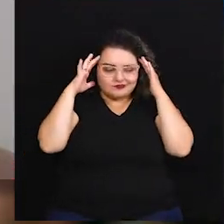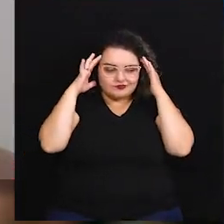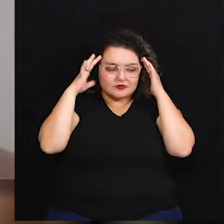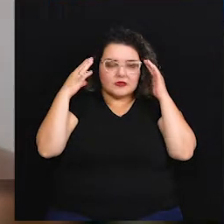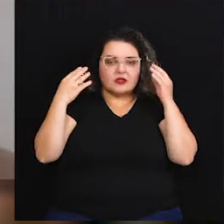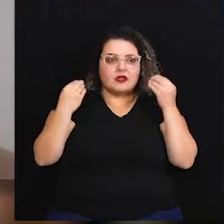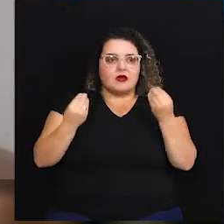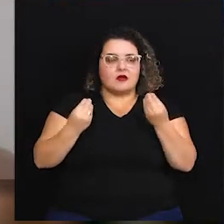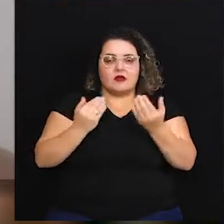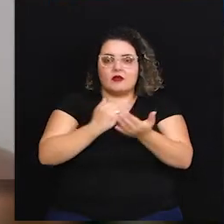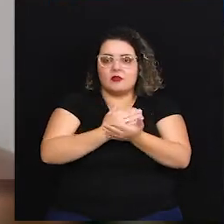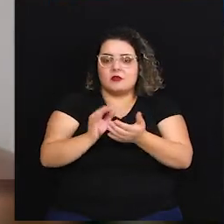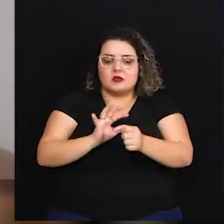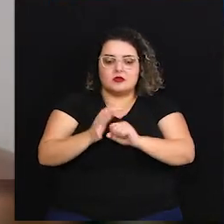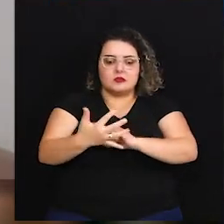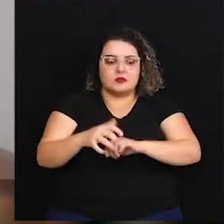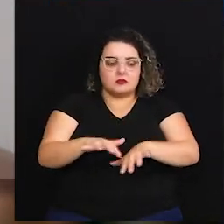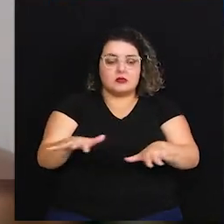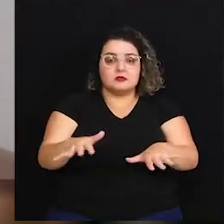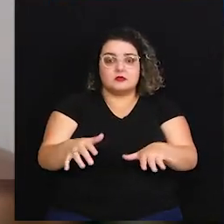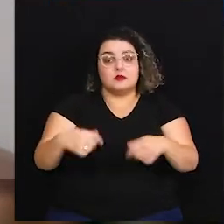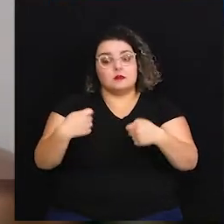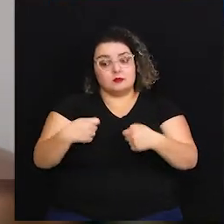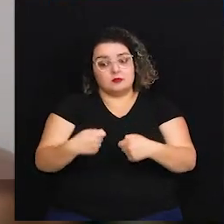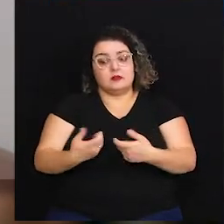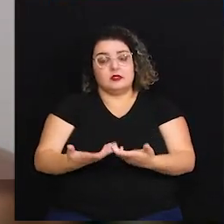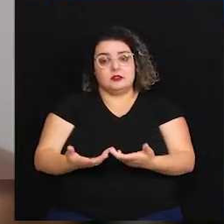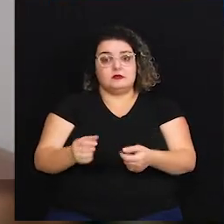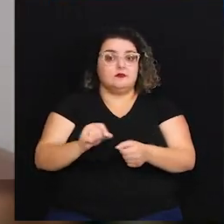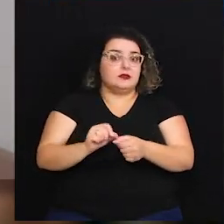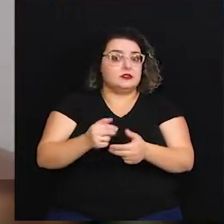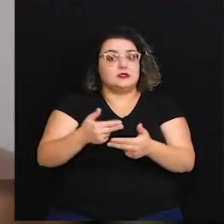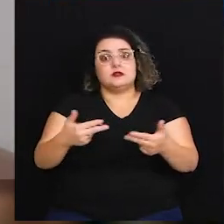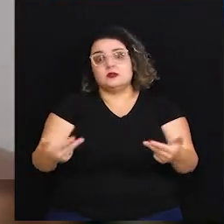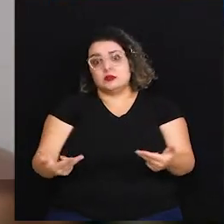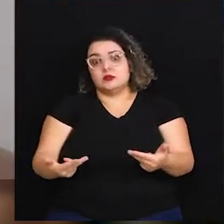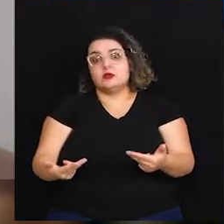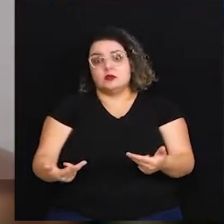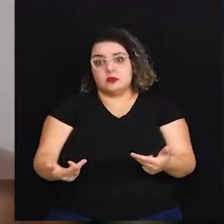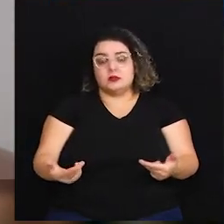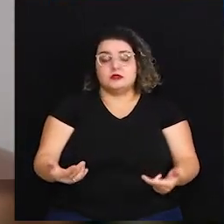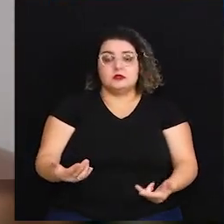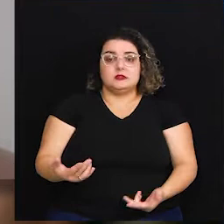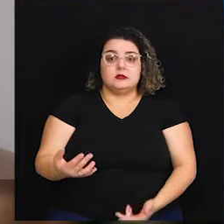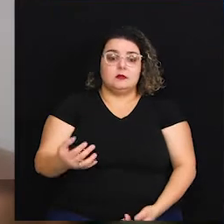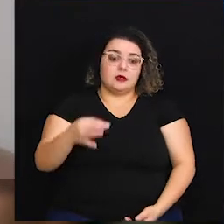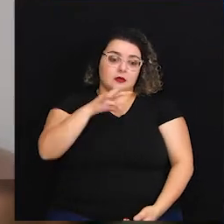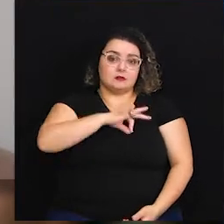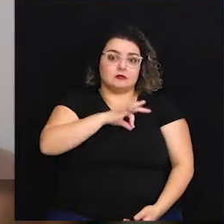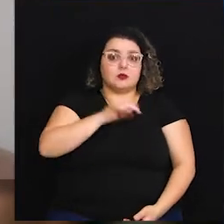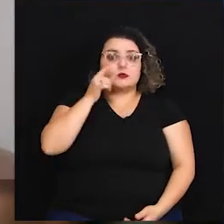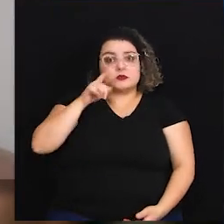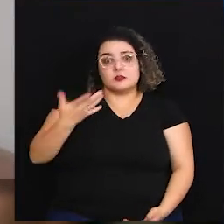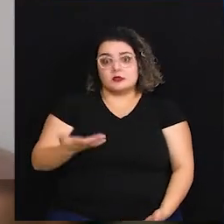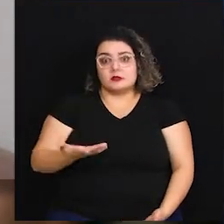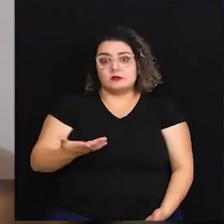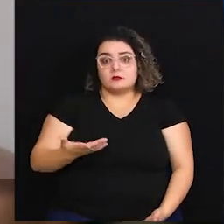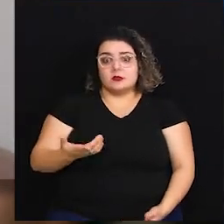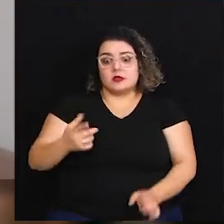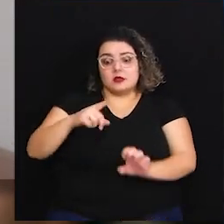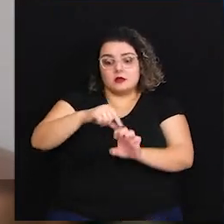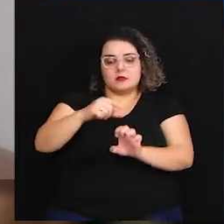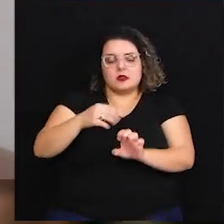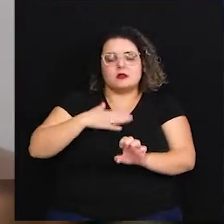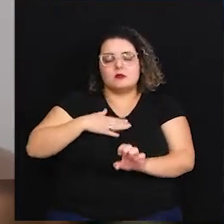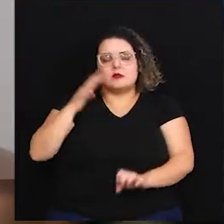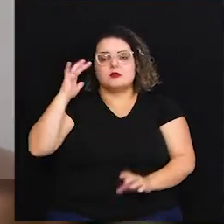algo para poder me manter. Então eu falei, então por que não tentar novamente o meu sonho, que era empreender, sempre foi, e que eu nunca imaginei